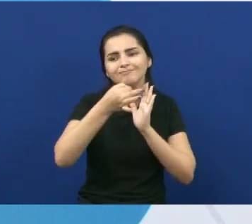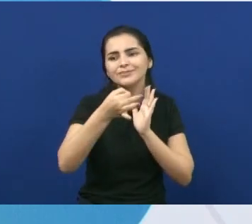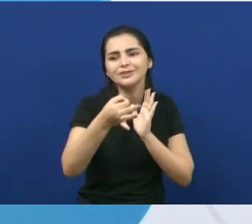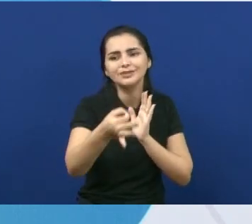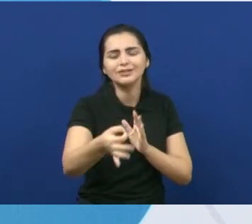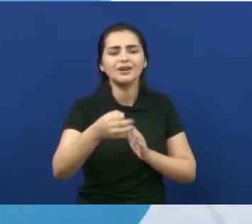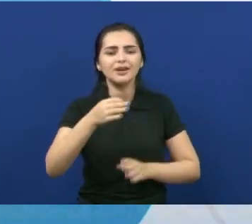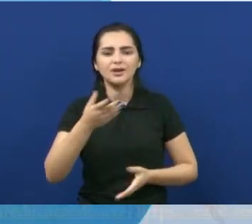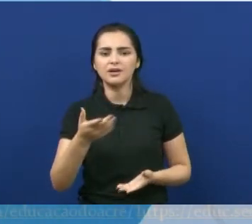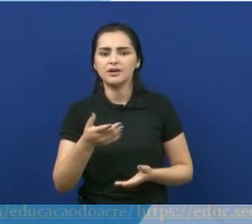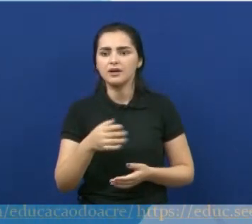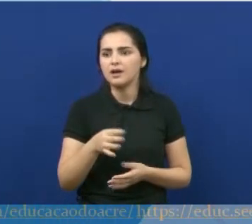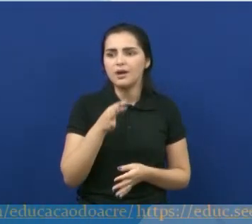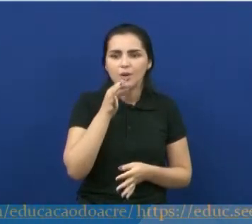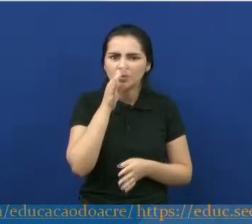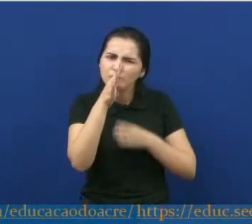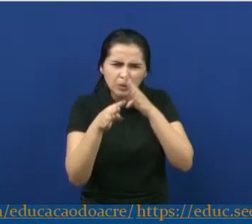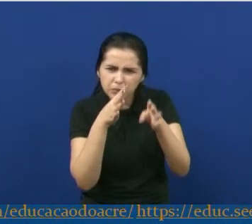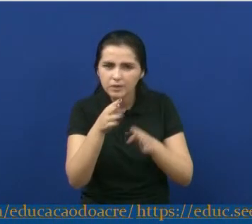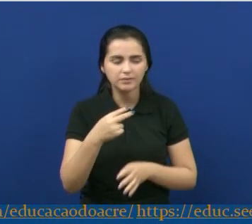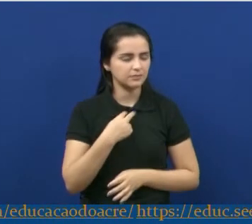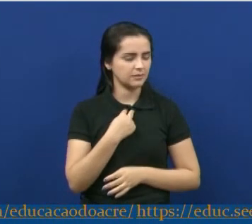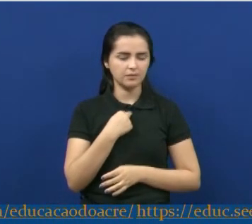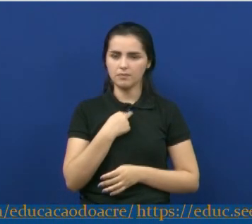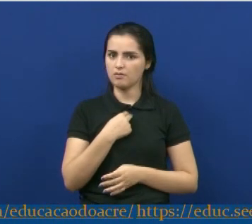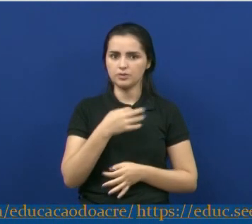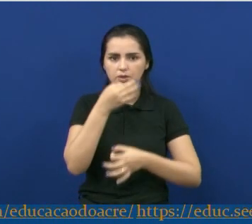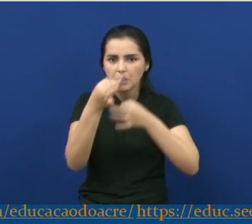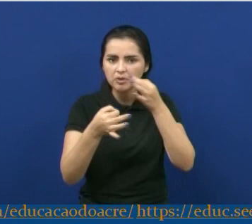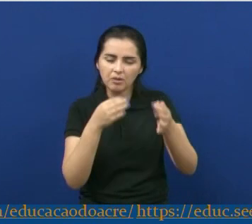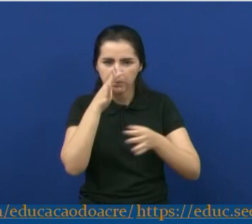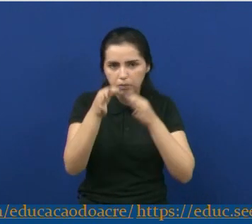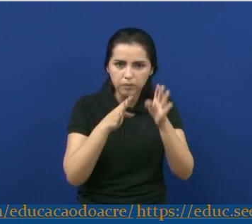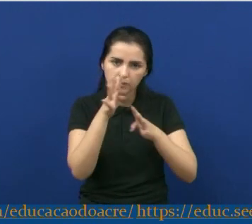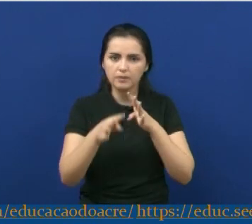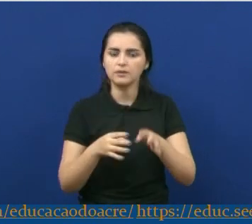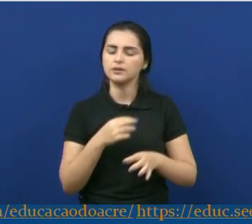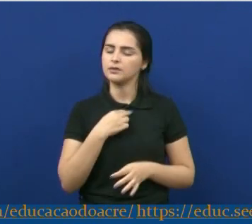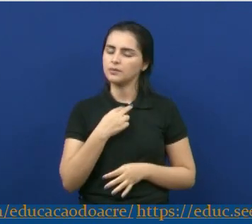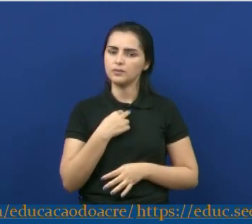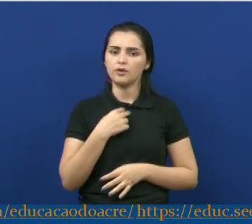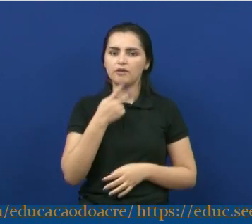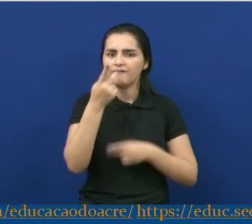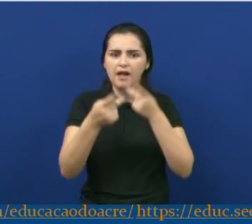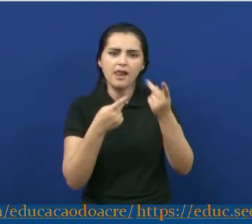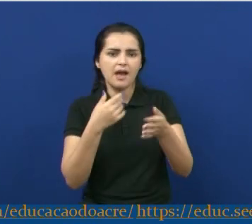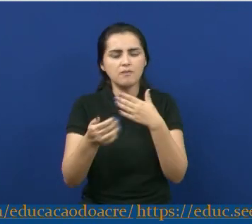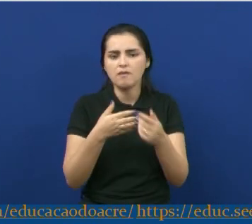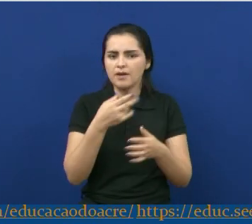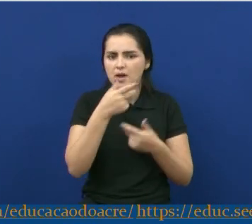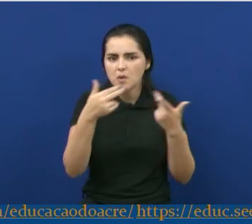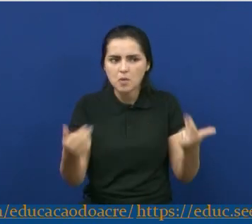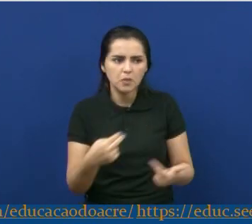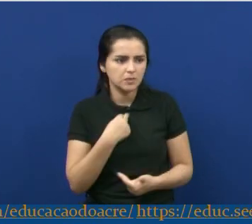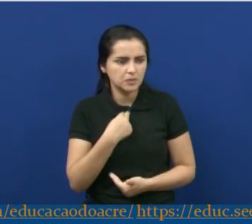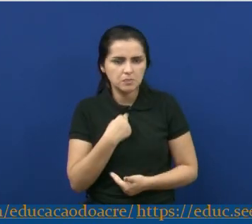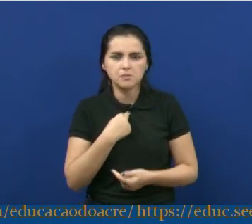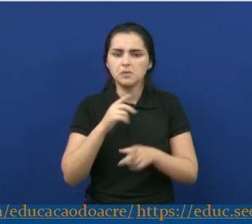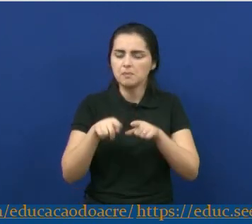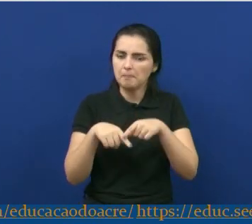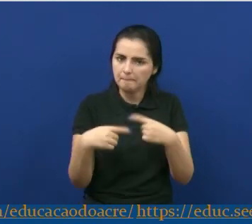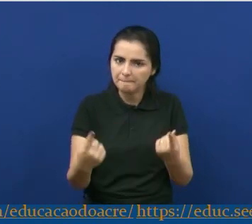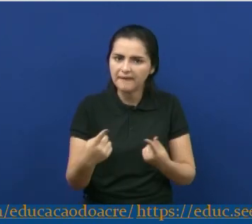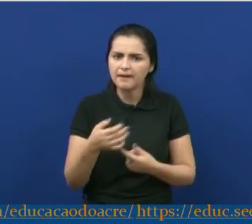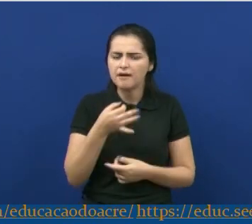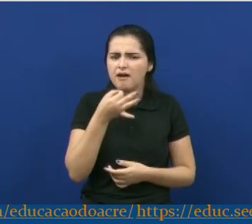Ter o direito de criticar todo mundo, não, você não tem esse direito, certo? De poder falar o que quiser, também não, porque quando você fala